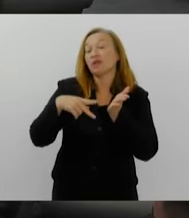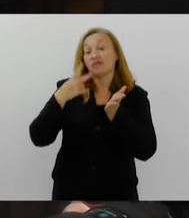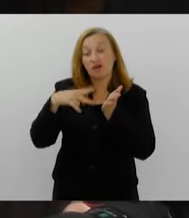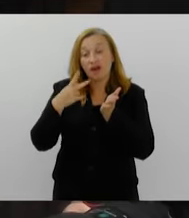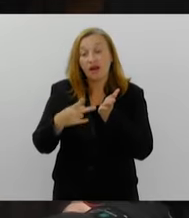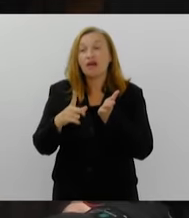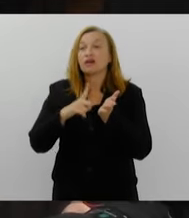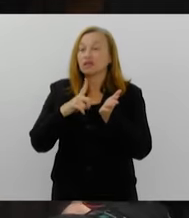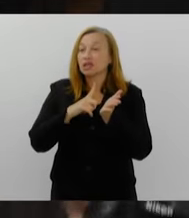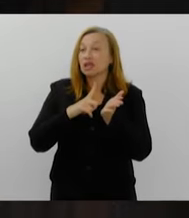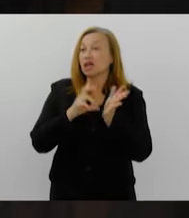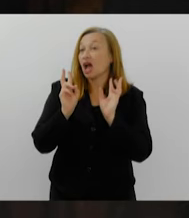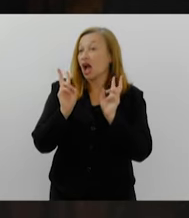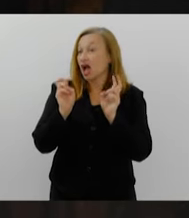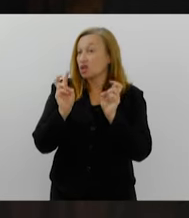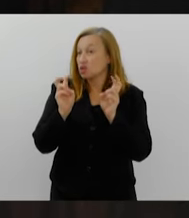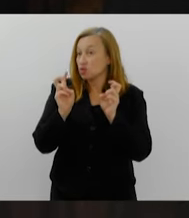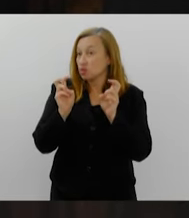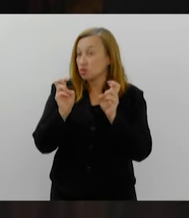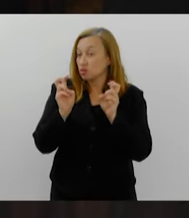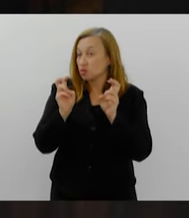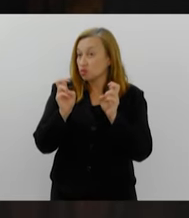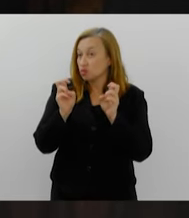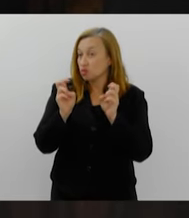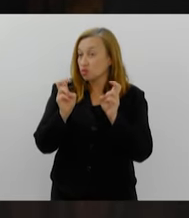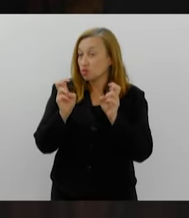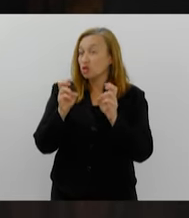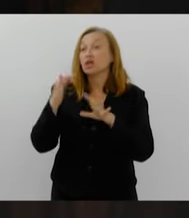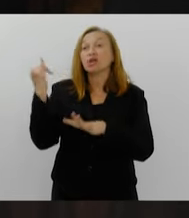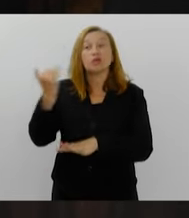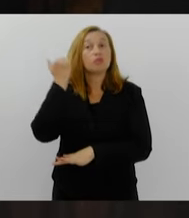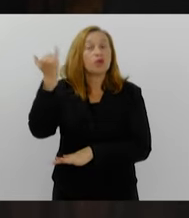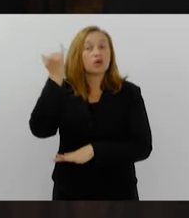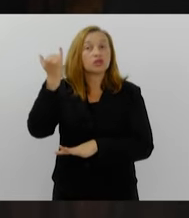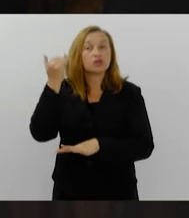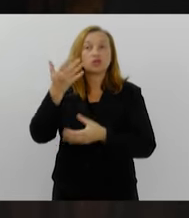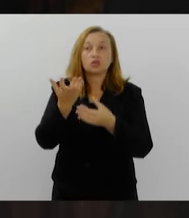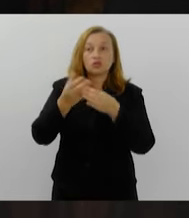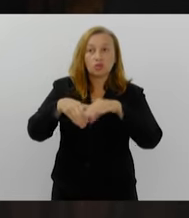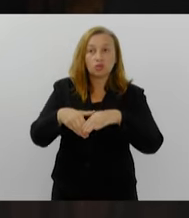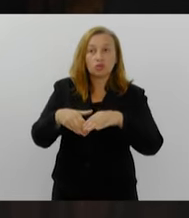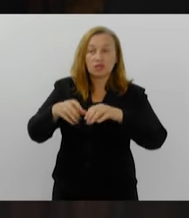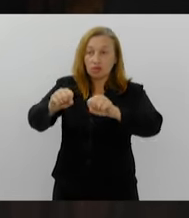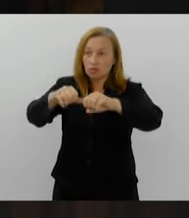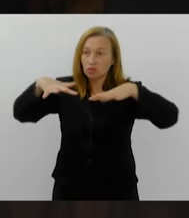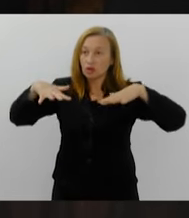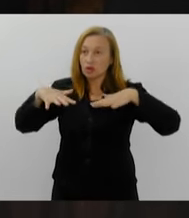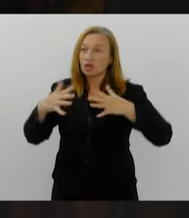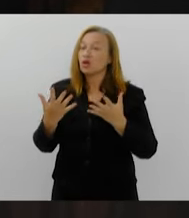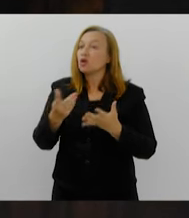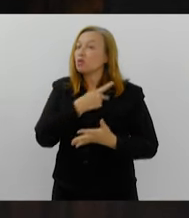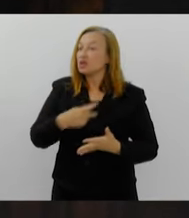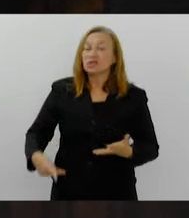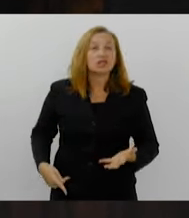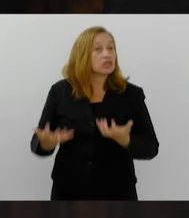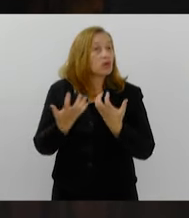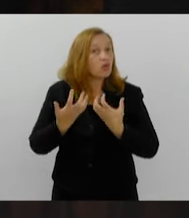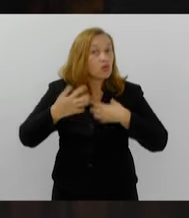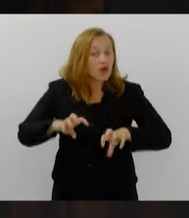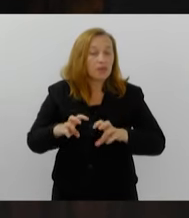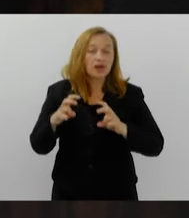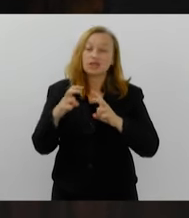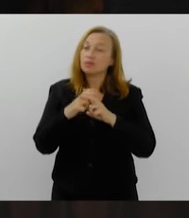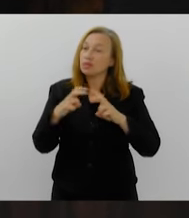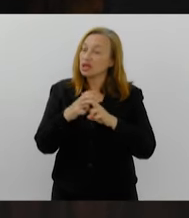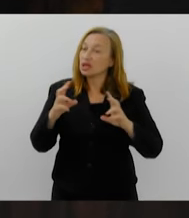gente tem questões de pessoas concursadas na galeria, o presidente não permite mais, o presidente Rodrigo